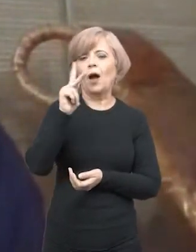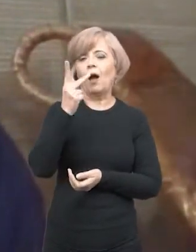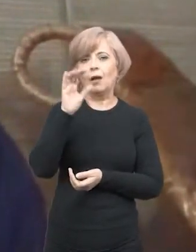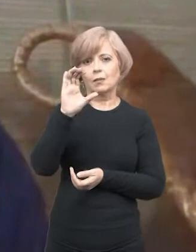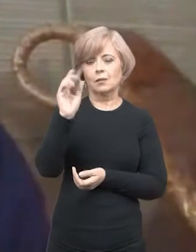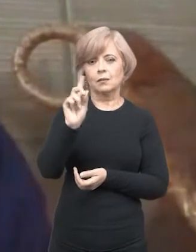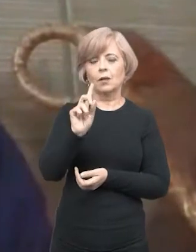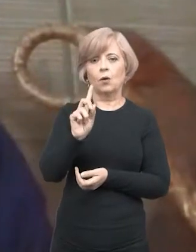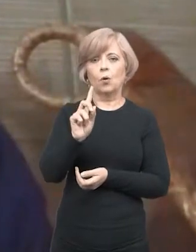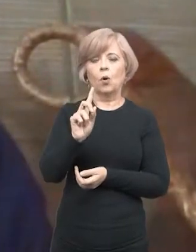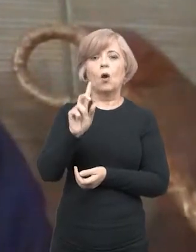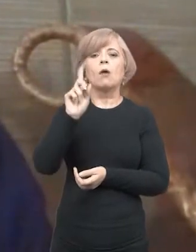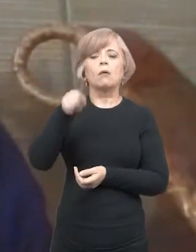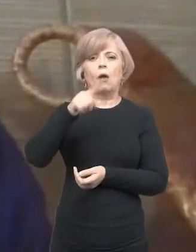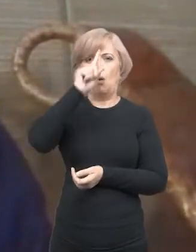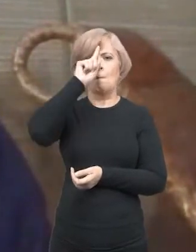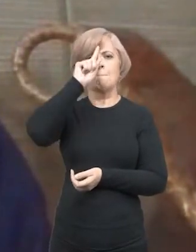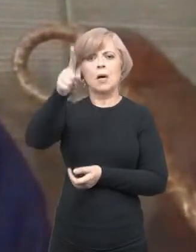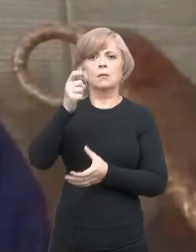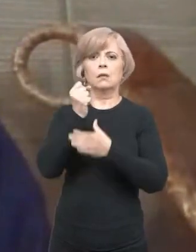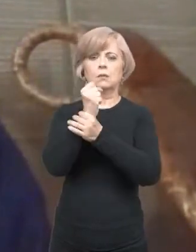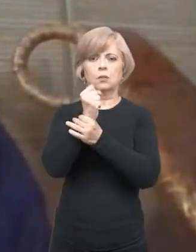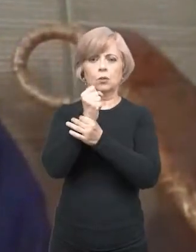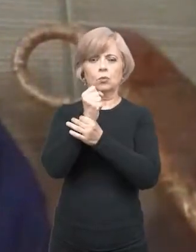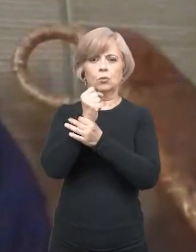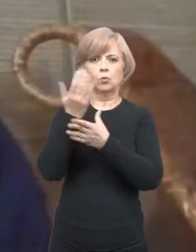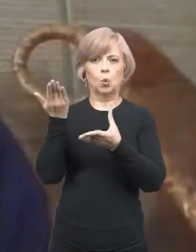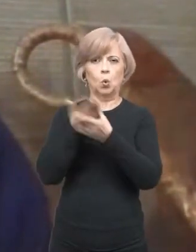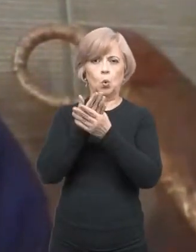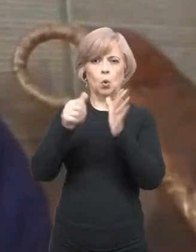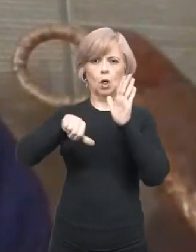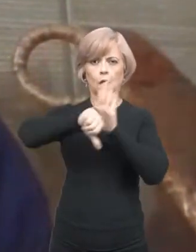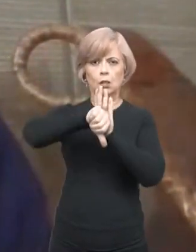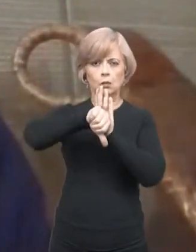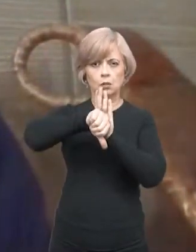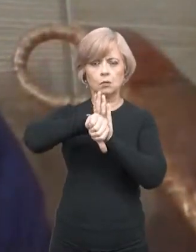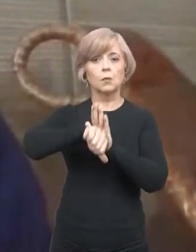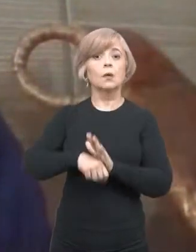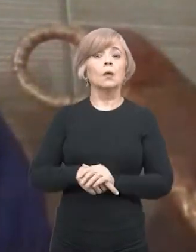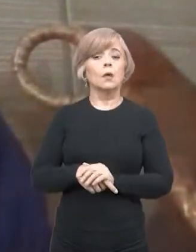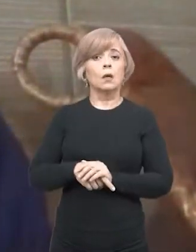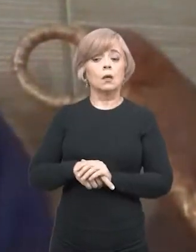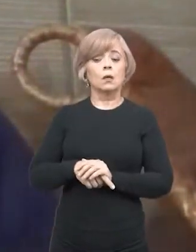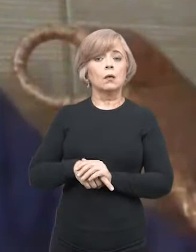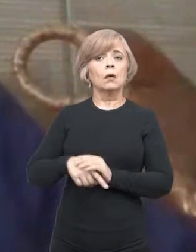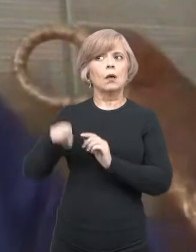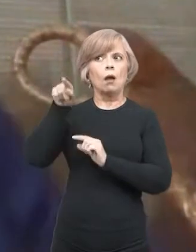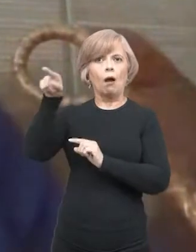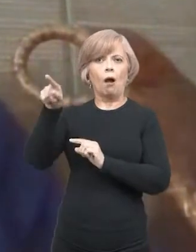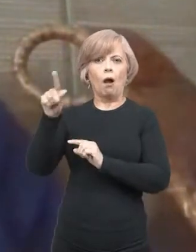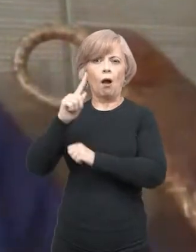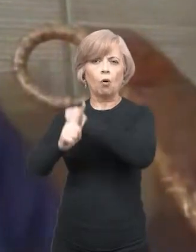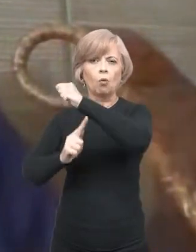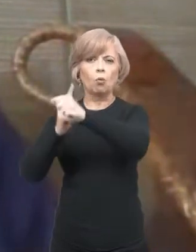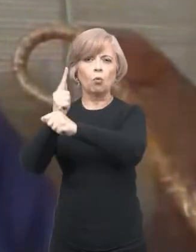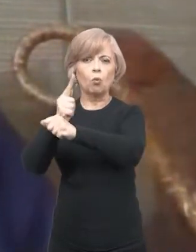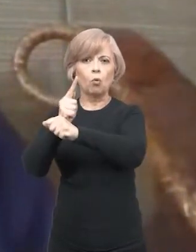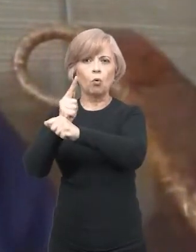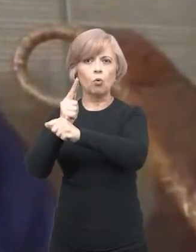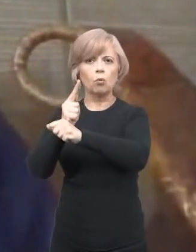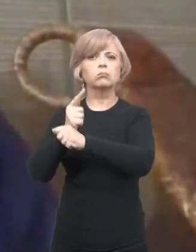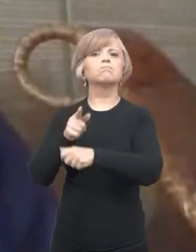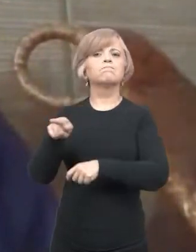um mandado de segurança em âmbito criminal que foi impetrado pela Google,